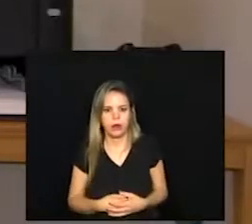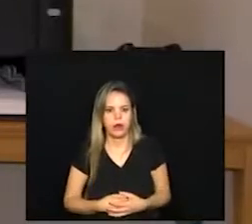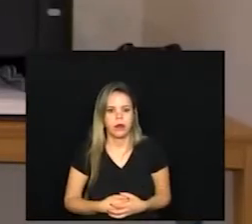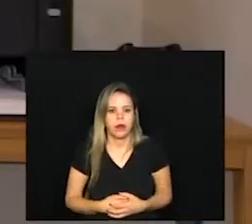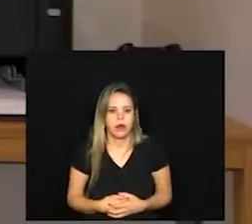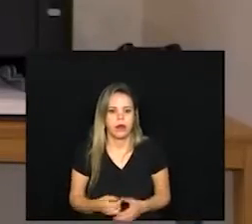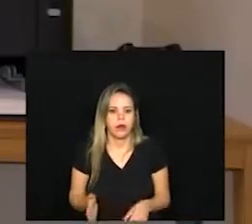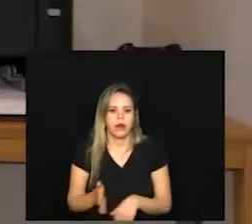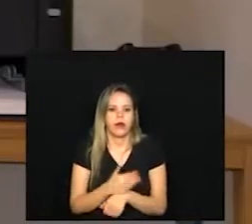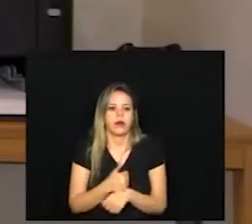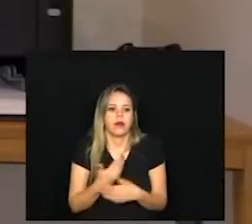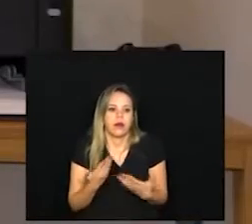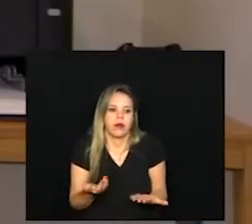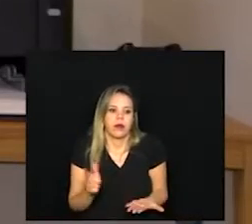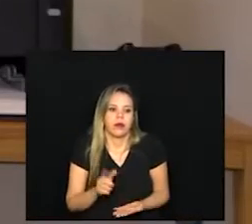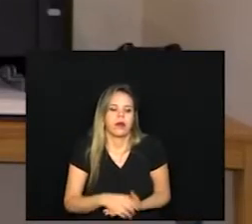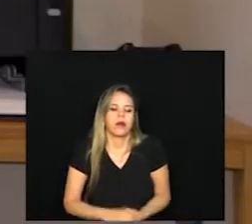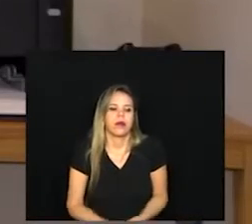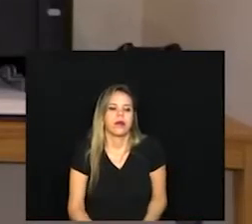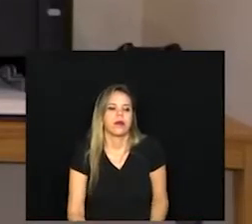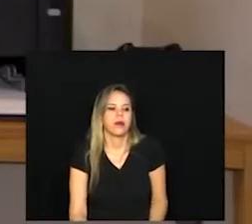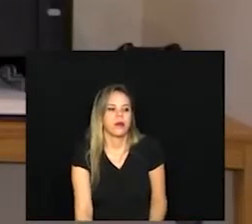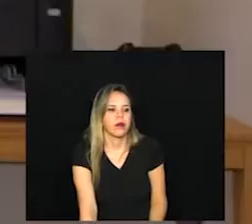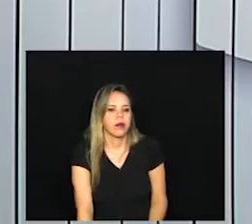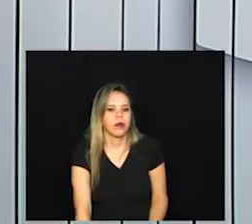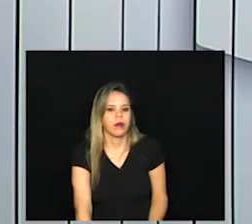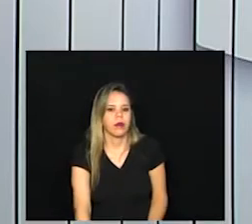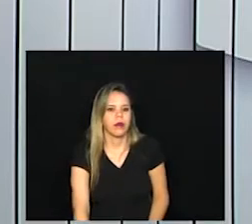que antecipar isso, claro.